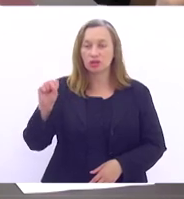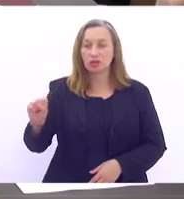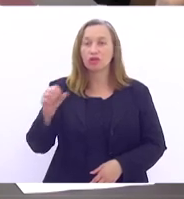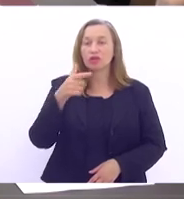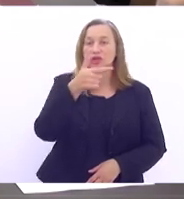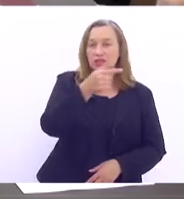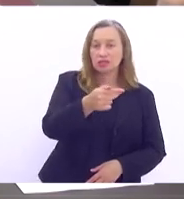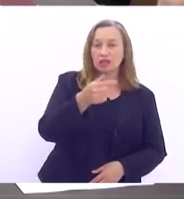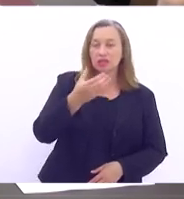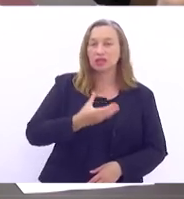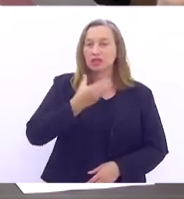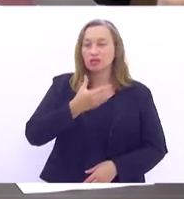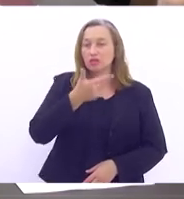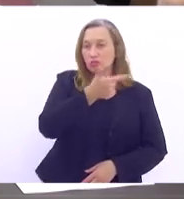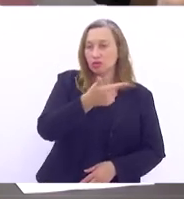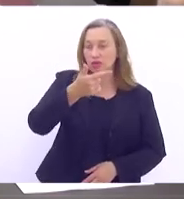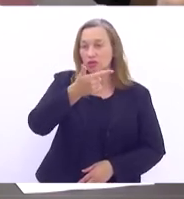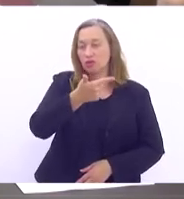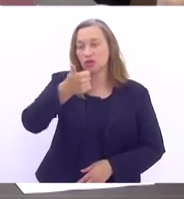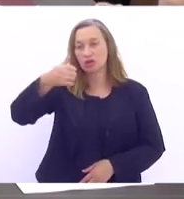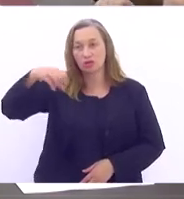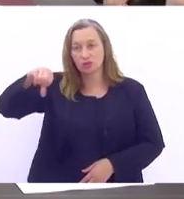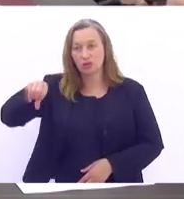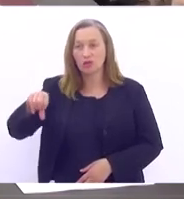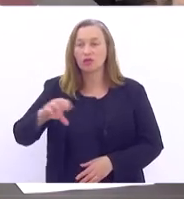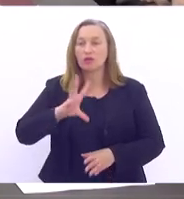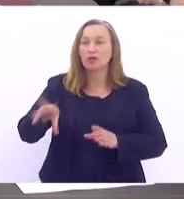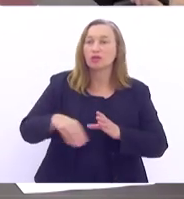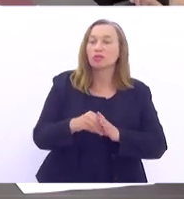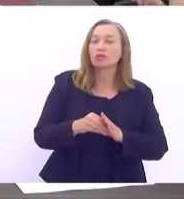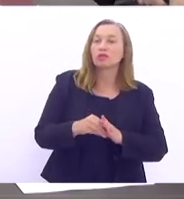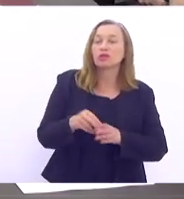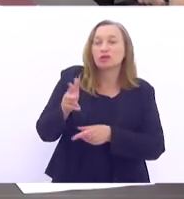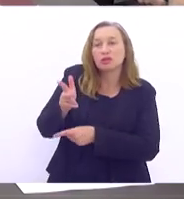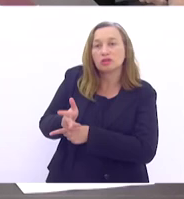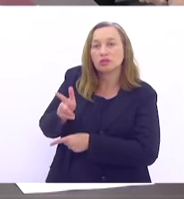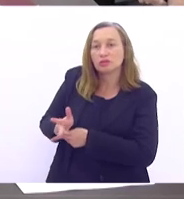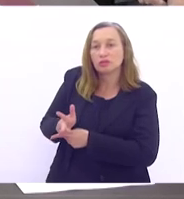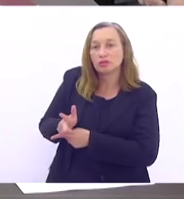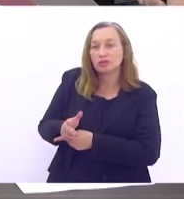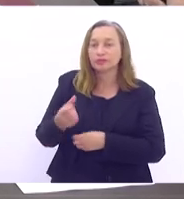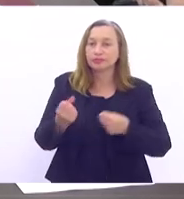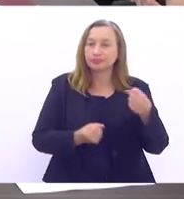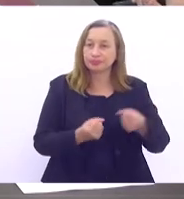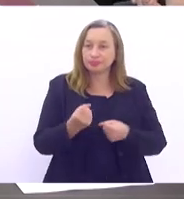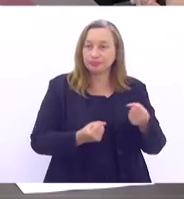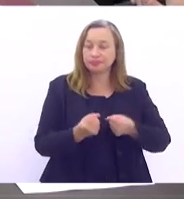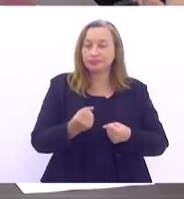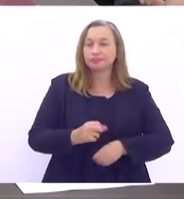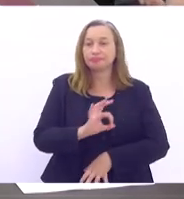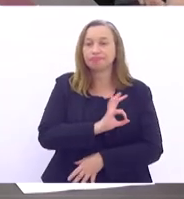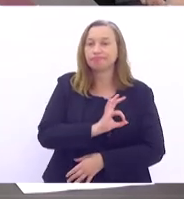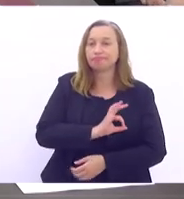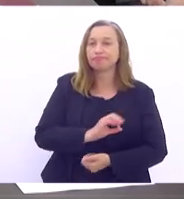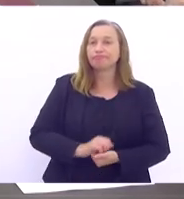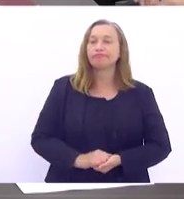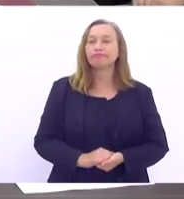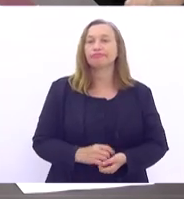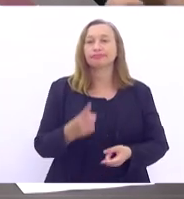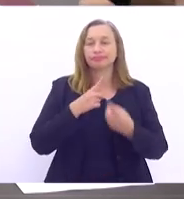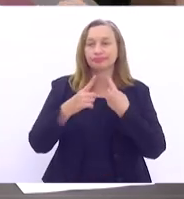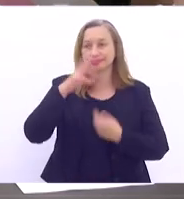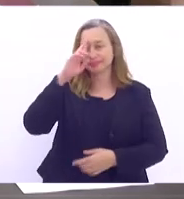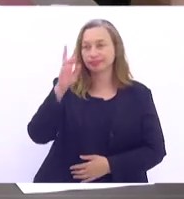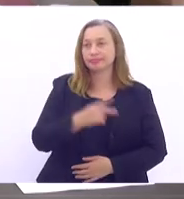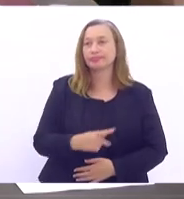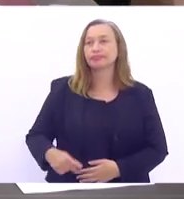de 2009, que determina a implantação do sistema de vídeo e áudio nas viaturas automotivas que menciona. Para discutir, presidente.